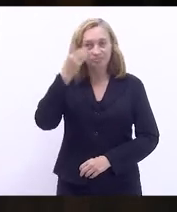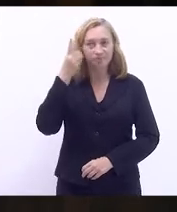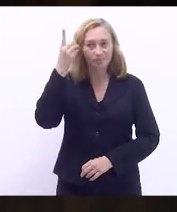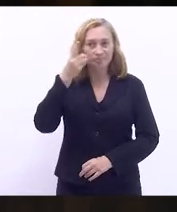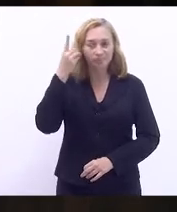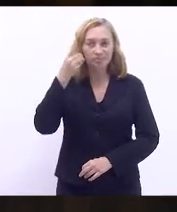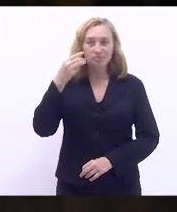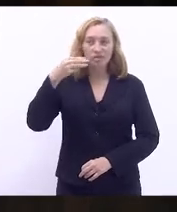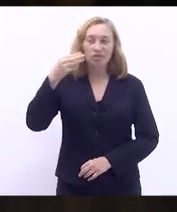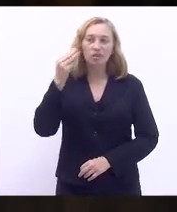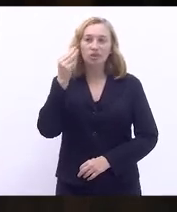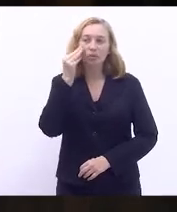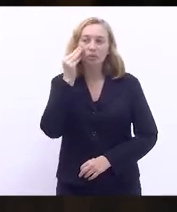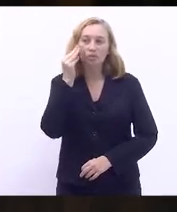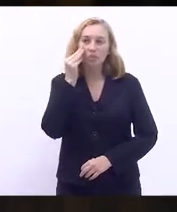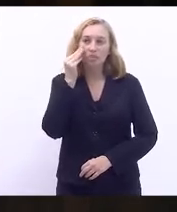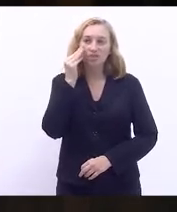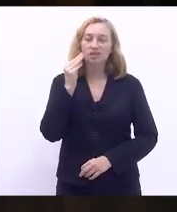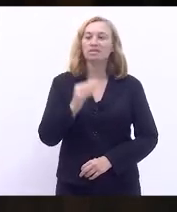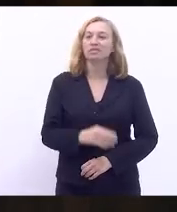Deputada Mônica Francisco.